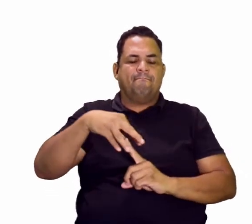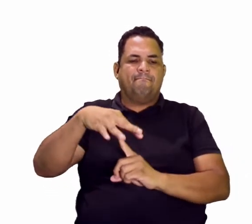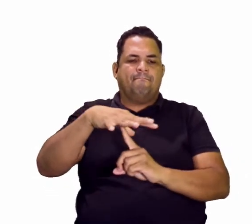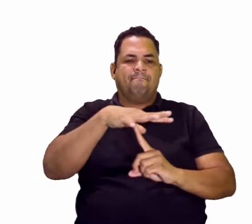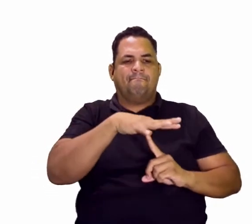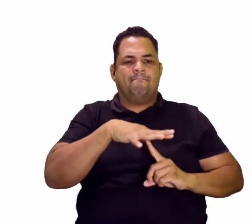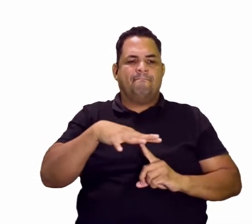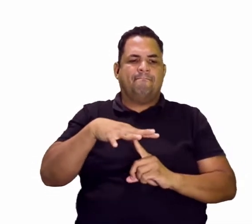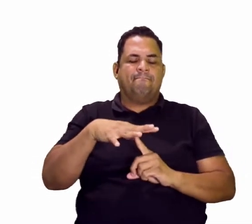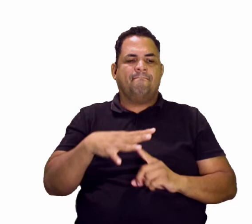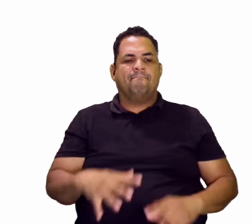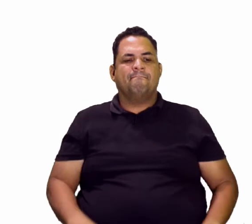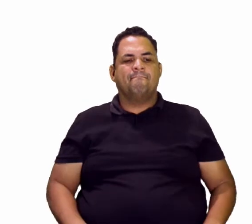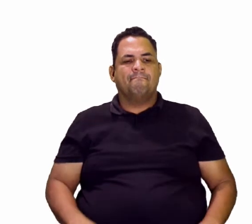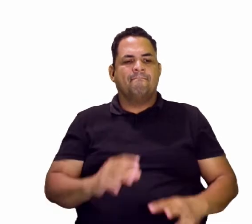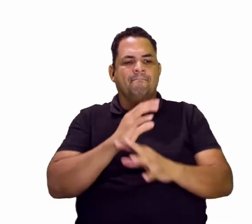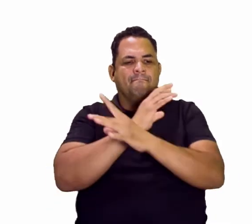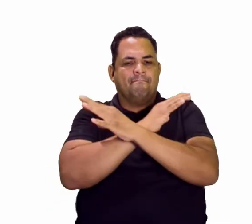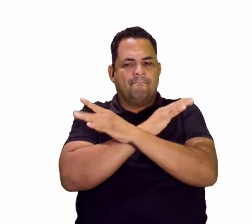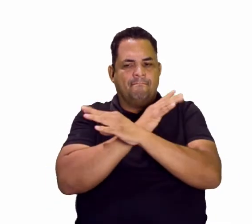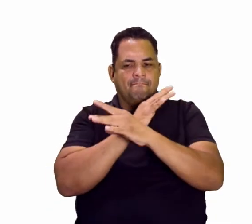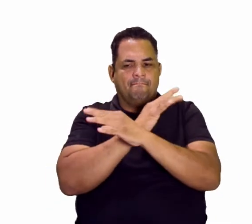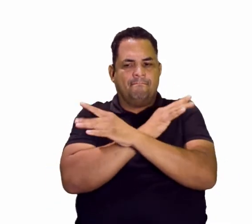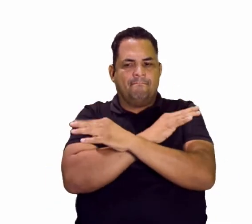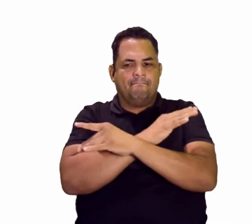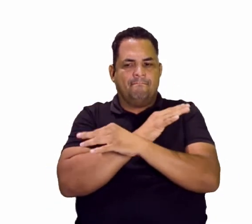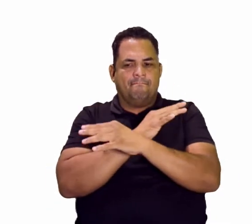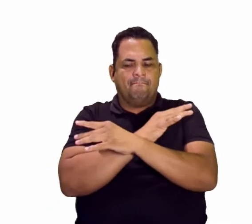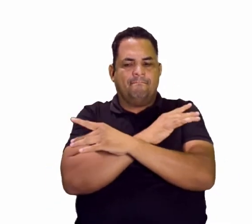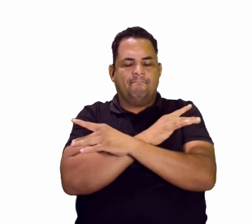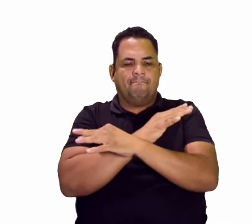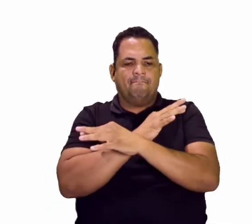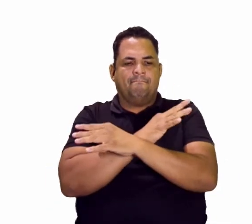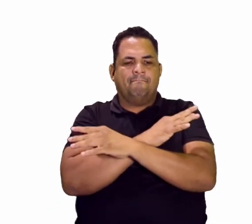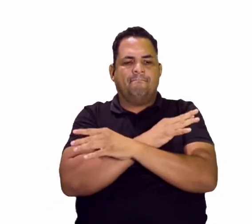ok. Reino plantae,